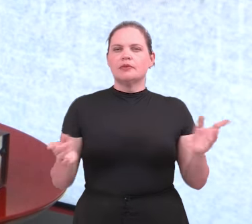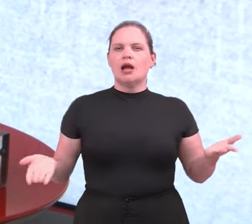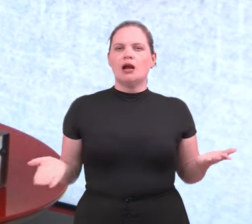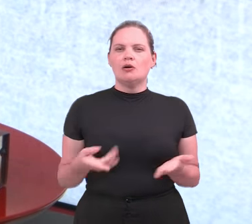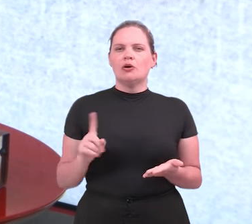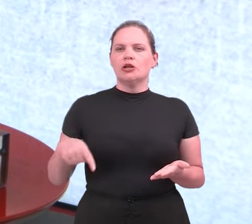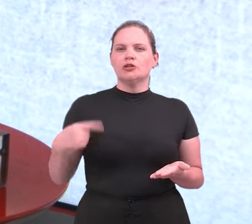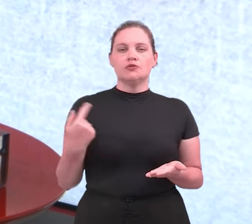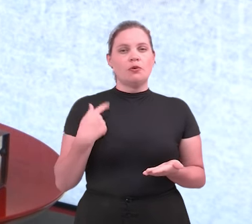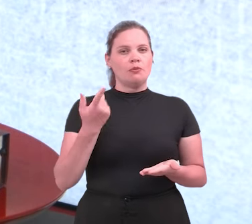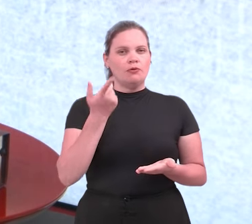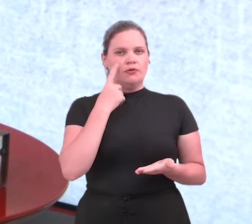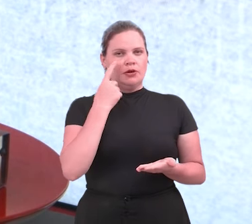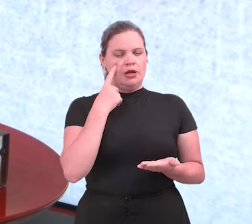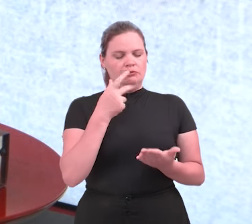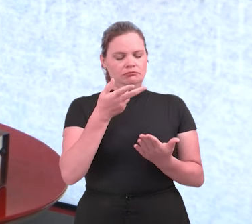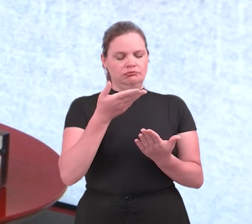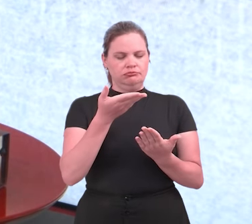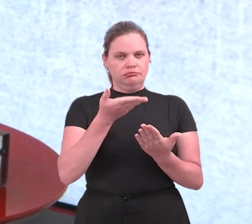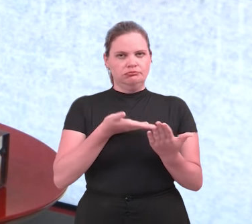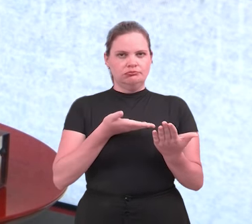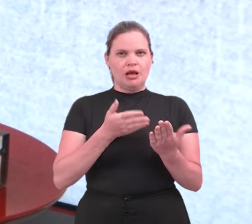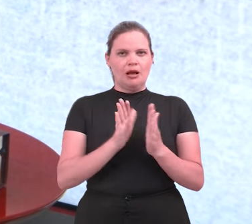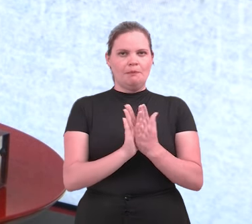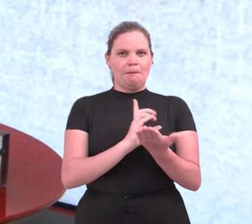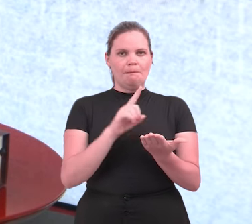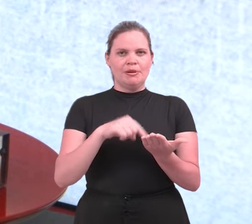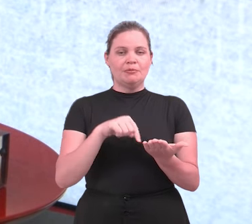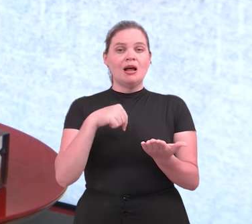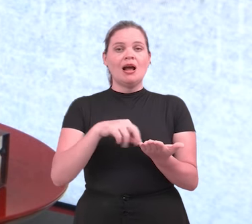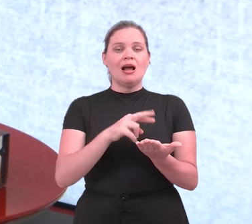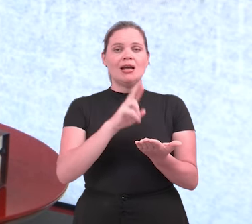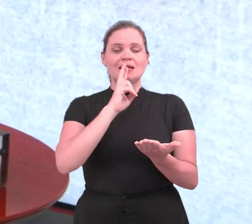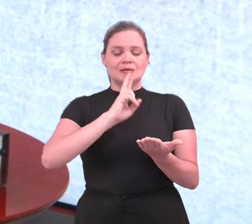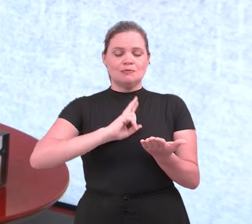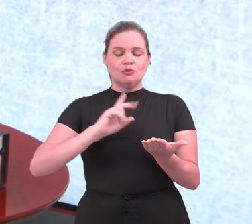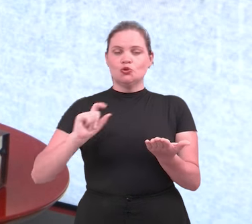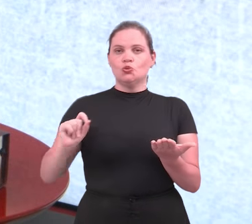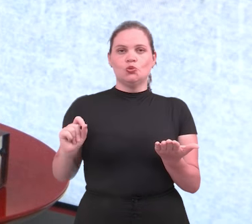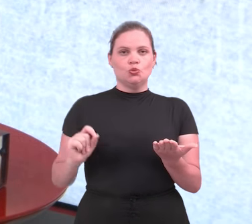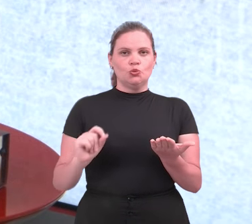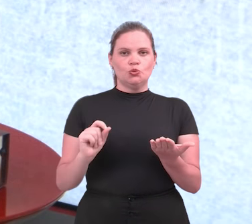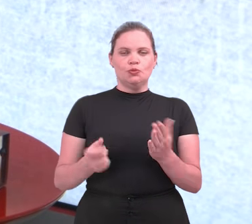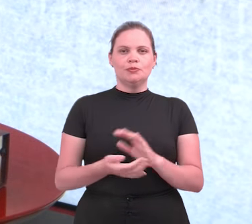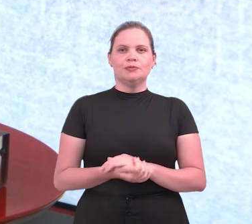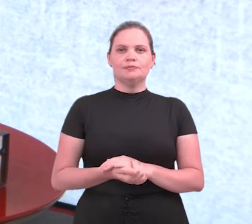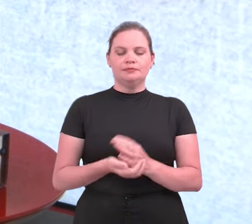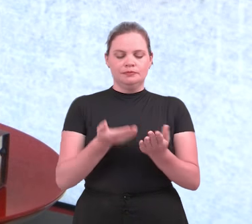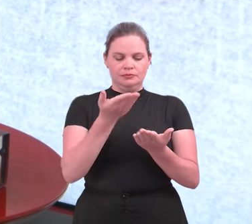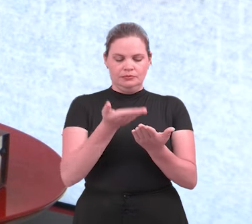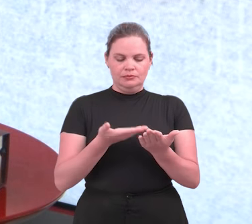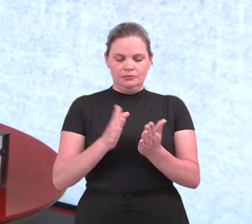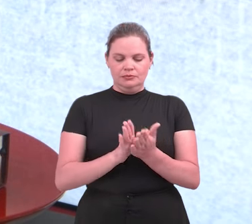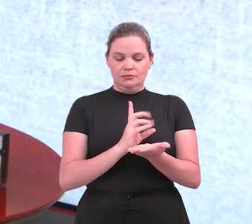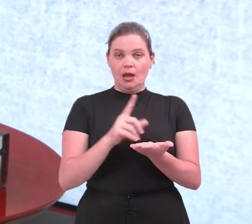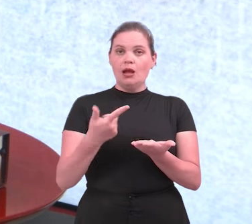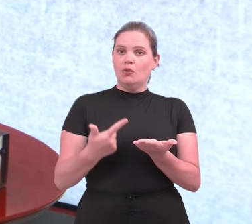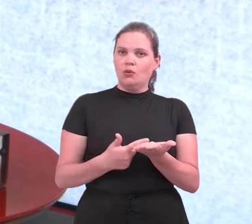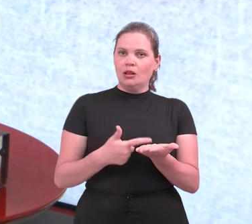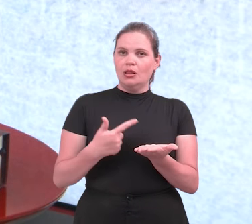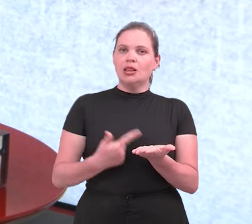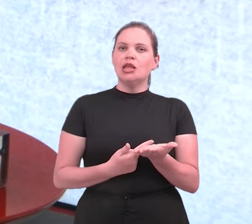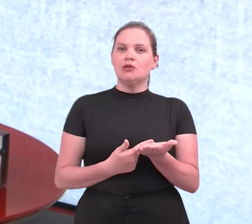uma resposta segura sobre este assunto de acordo com a Bíblia, livro sobre o qual duas